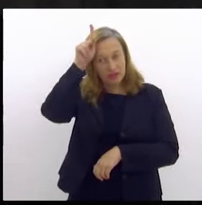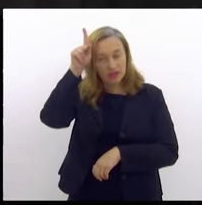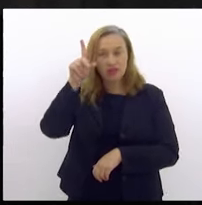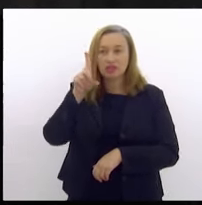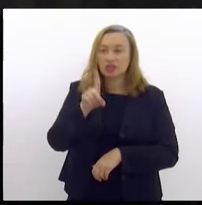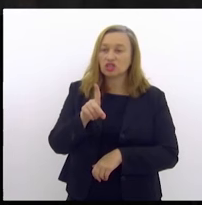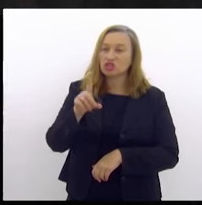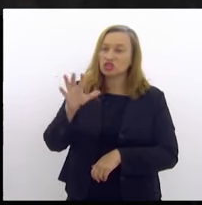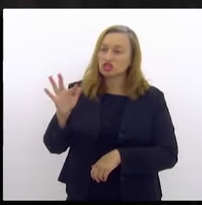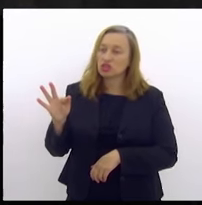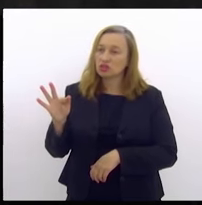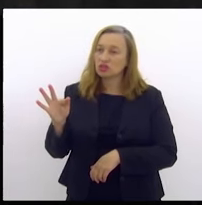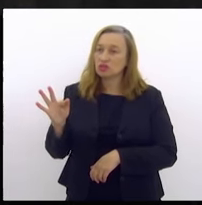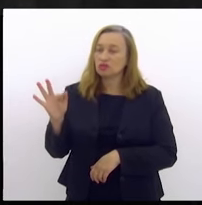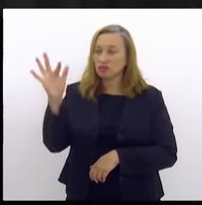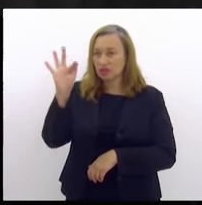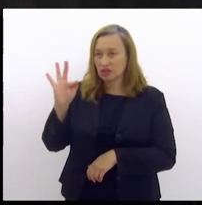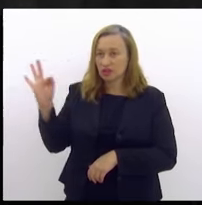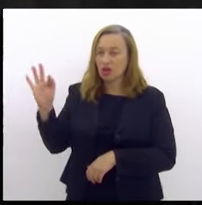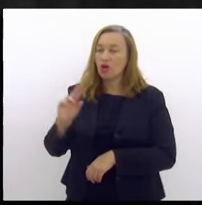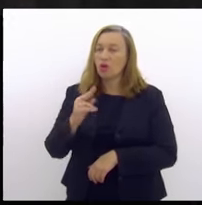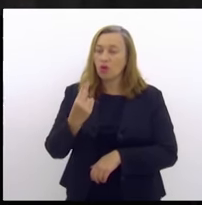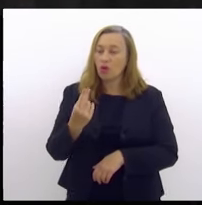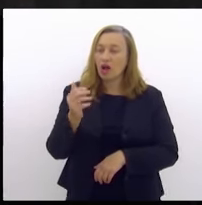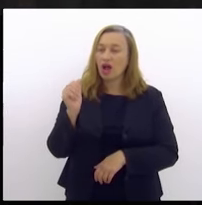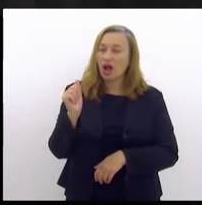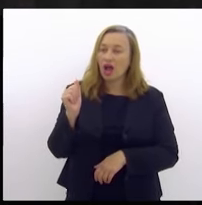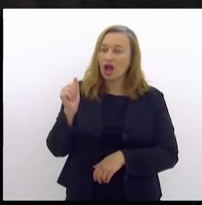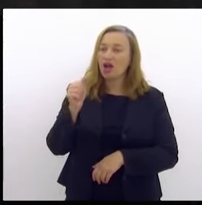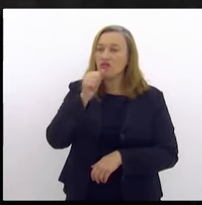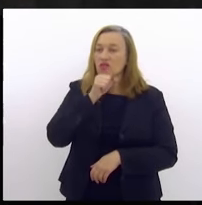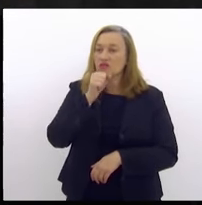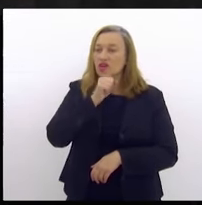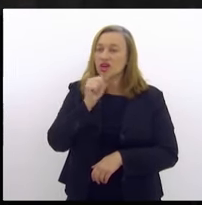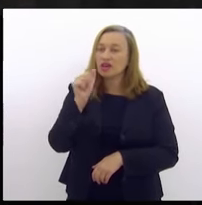o antigo Estado da Guanabara,